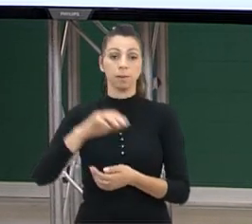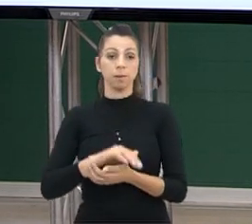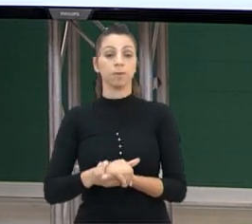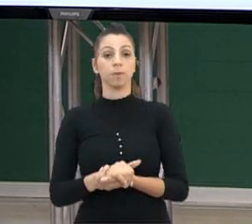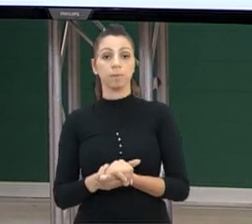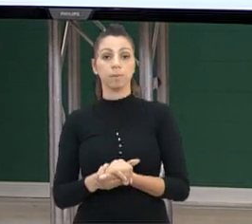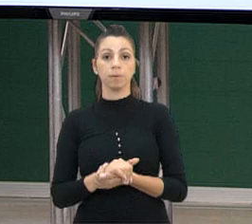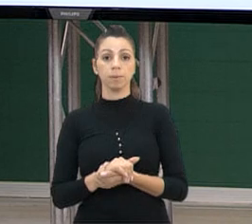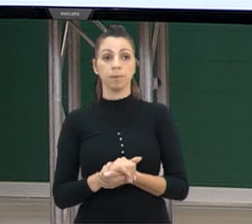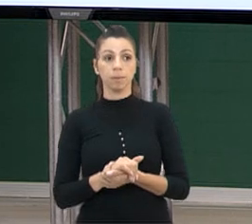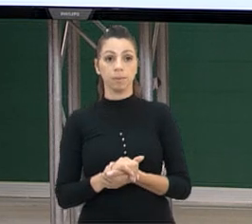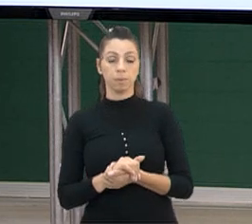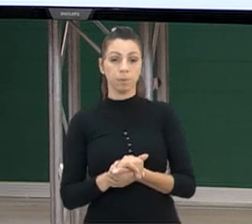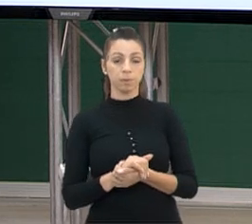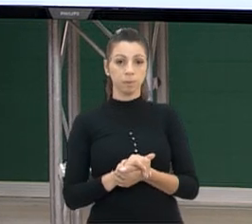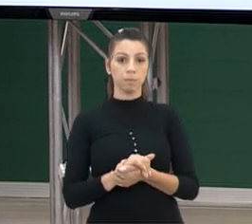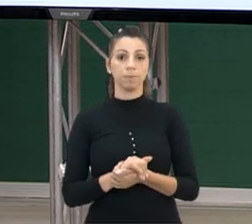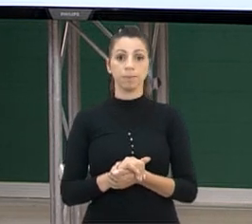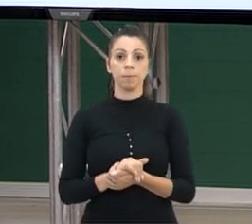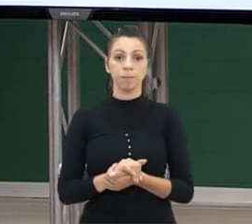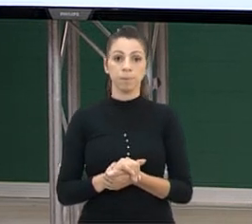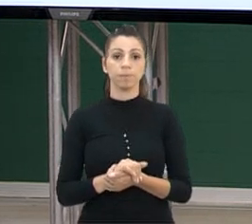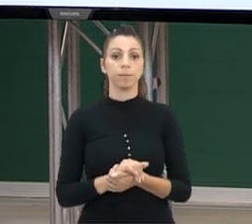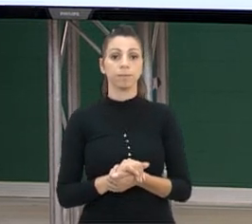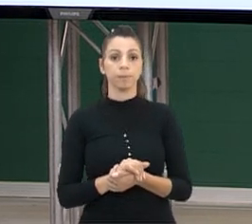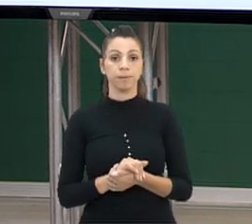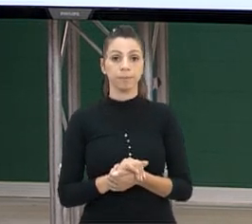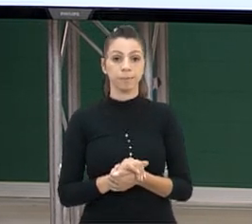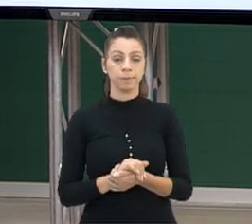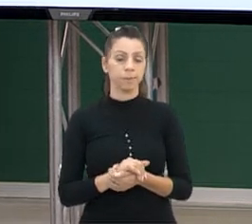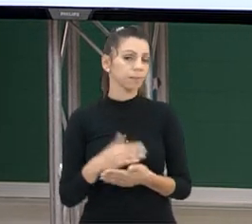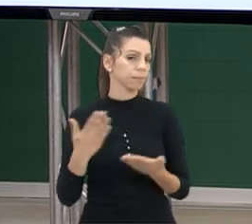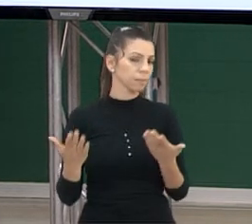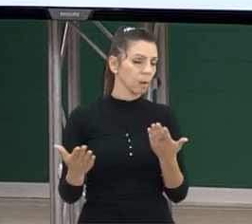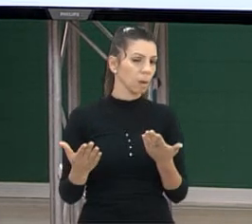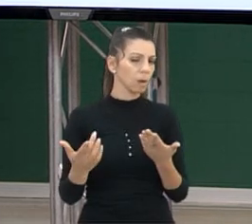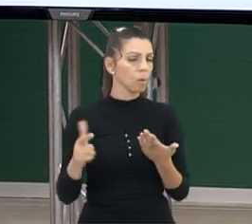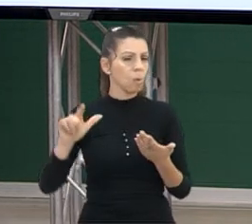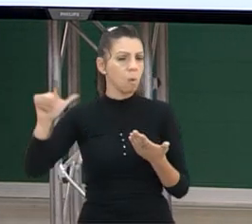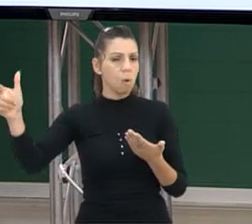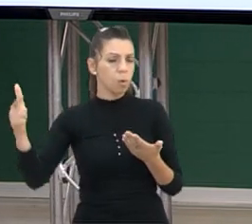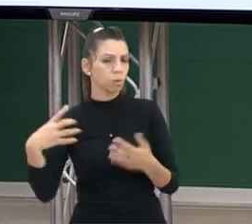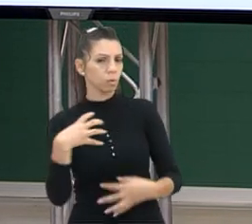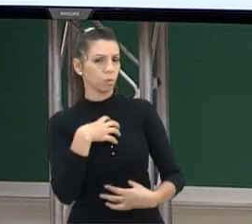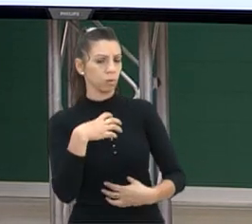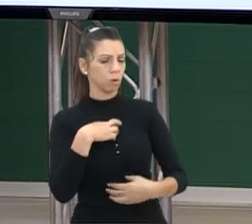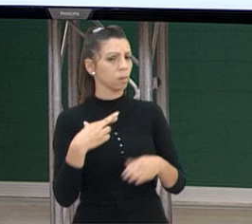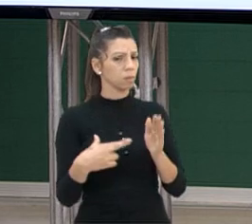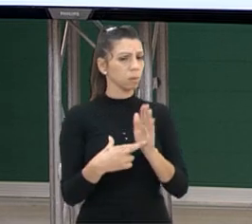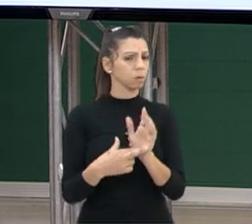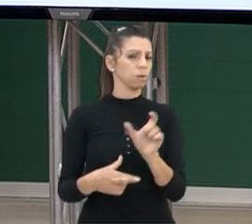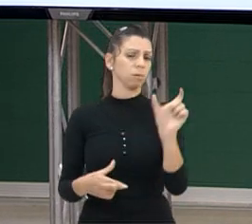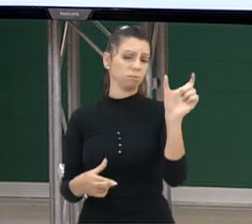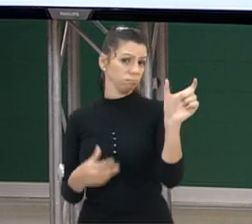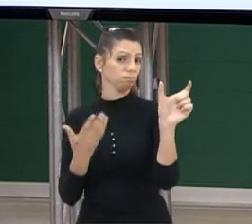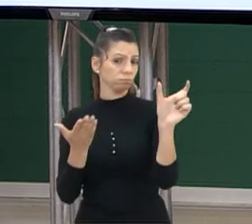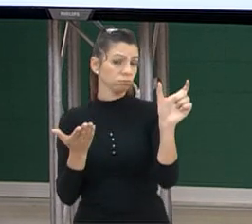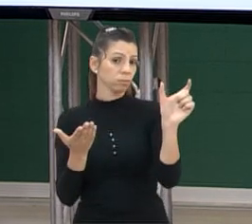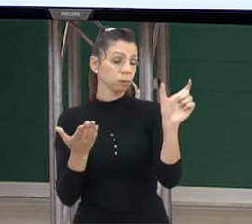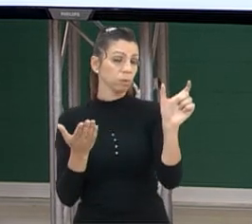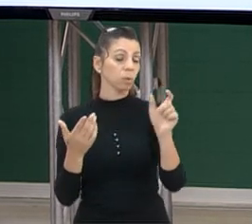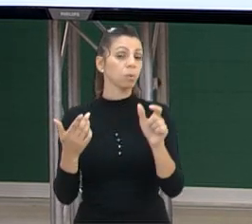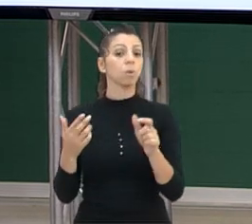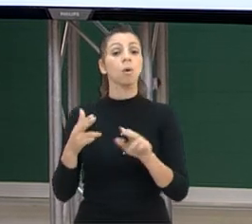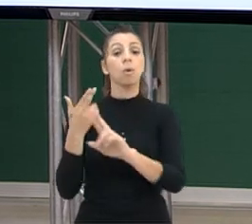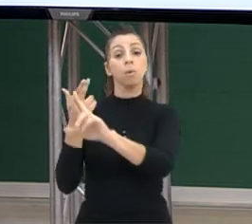ser representado por um quadradinho de lado x. Será que existem outras formas de representar esses monômios? Usando